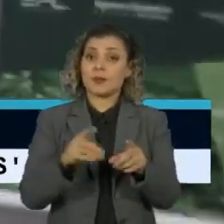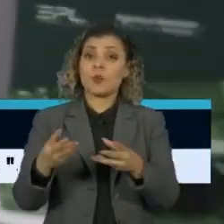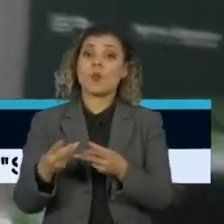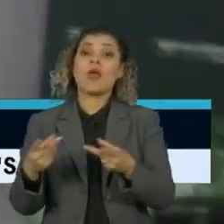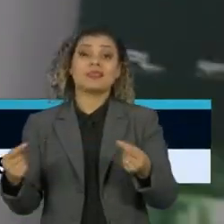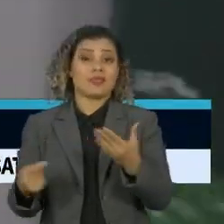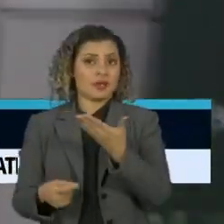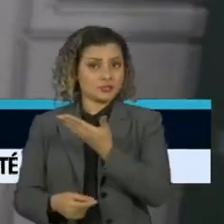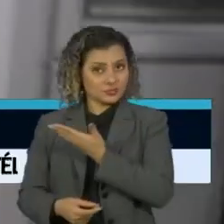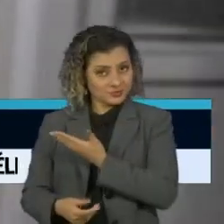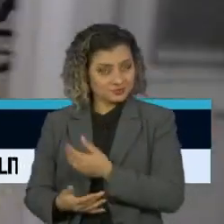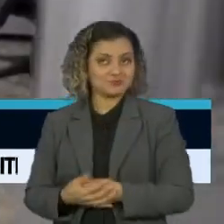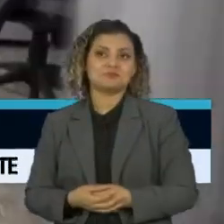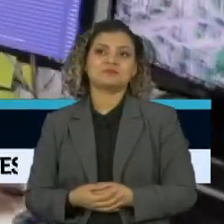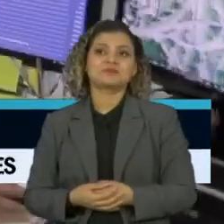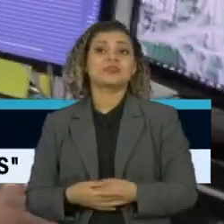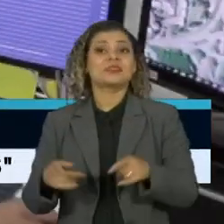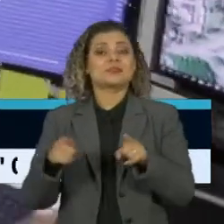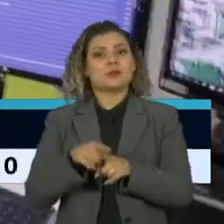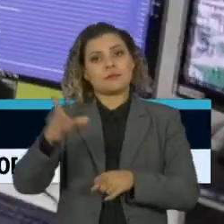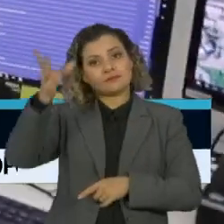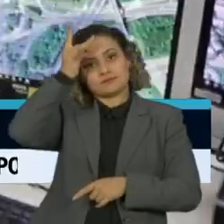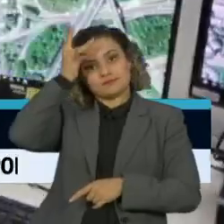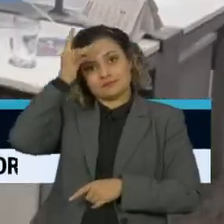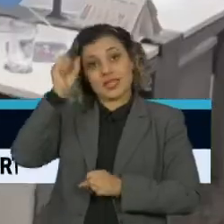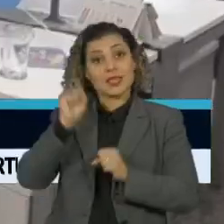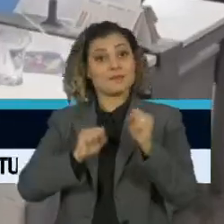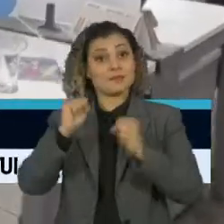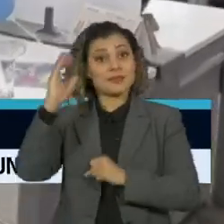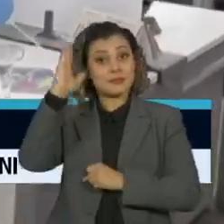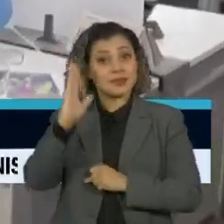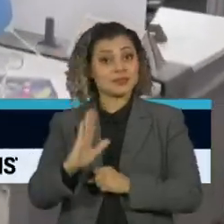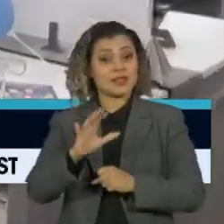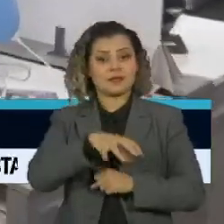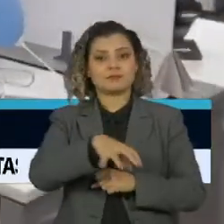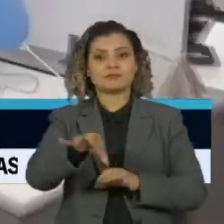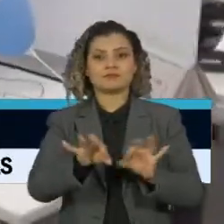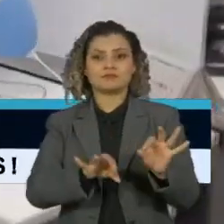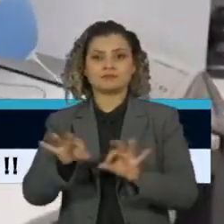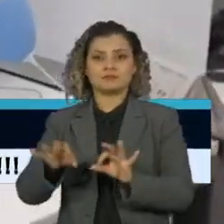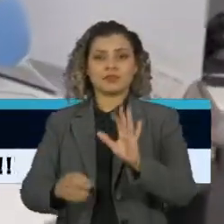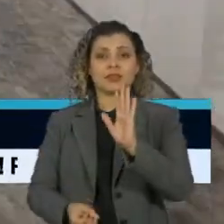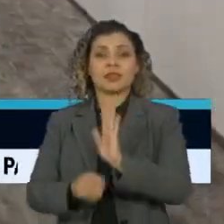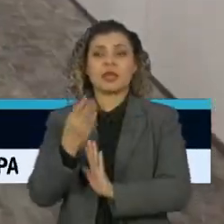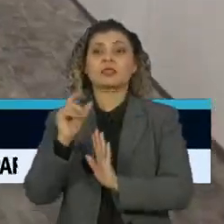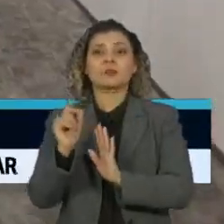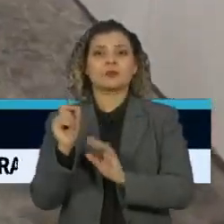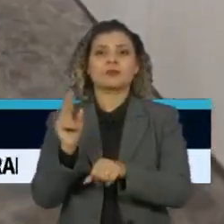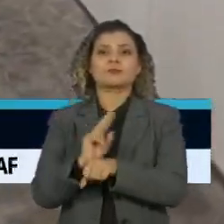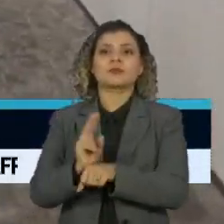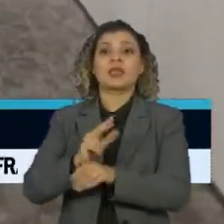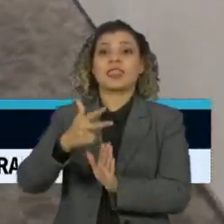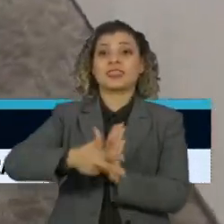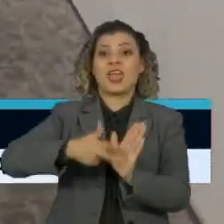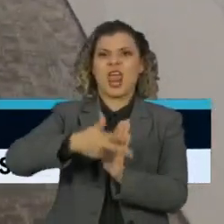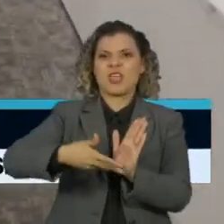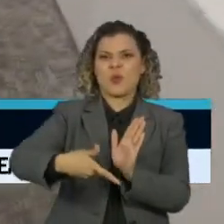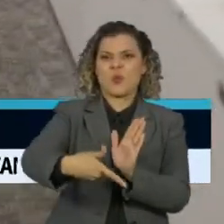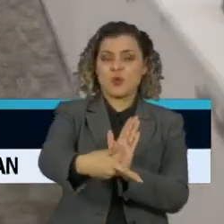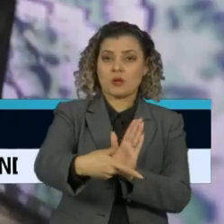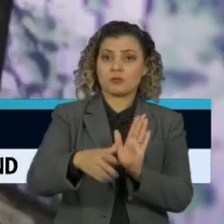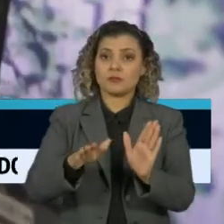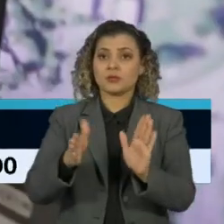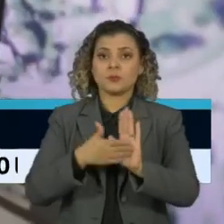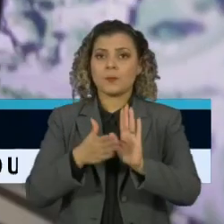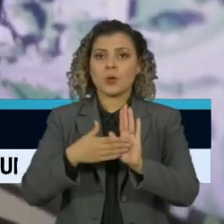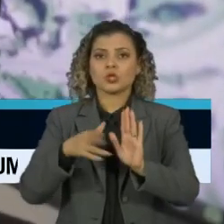eficiência. Aí, um caso emblemático é a empresa brasileira de logística, criada para projetar o trem-bala. A proposta